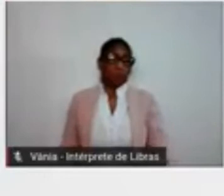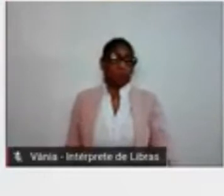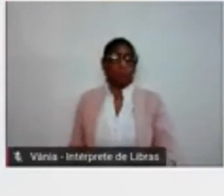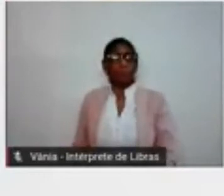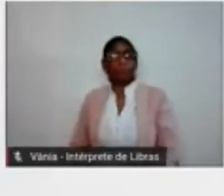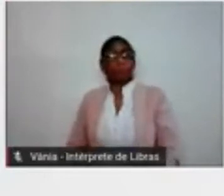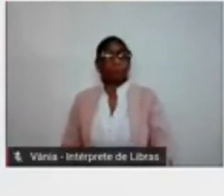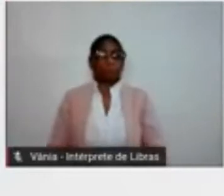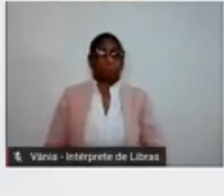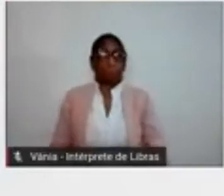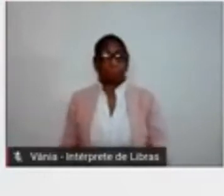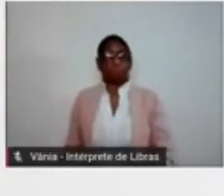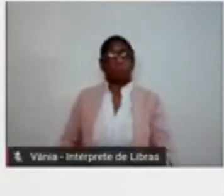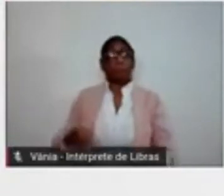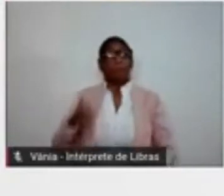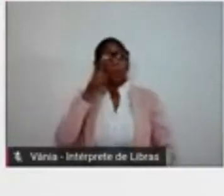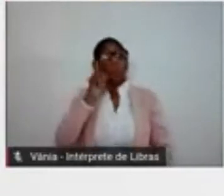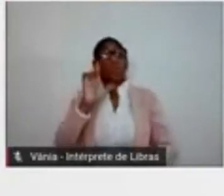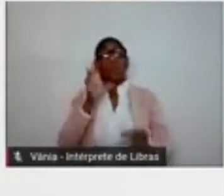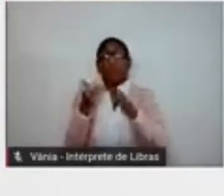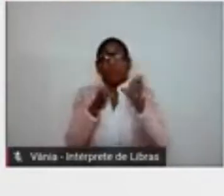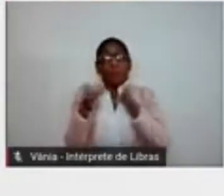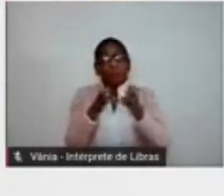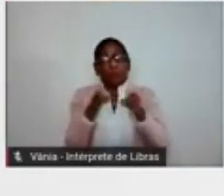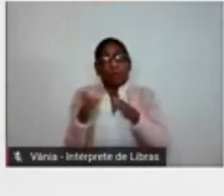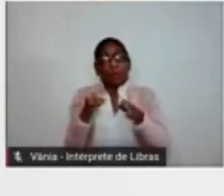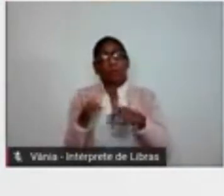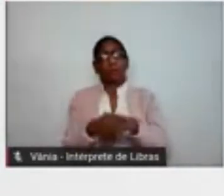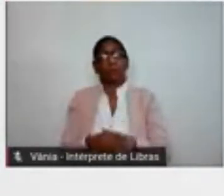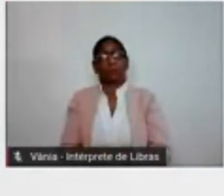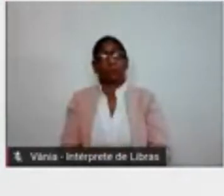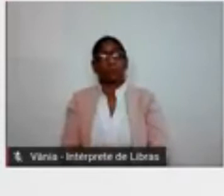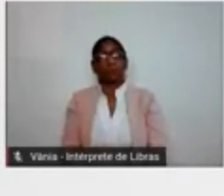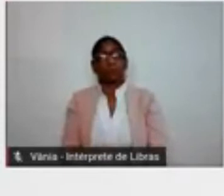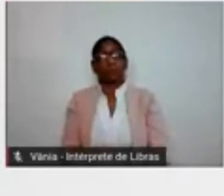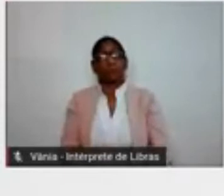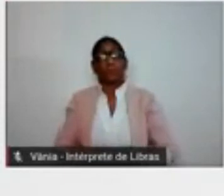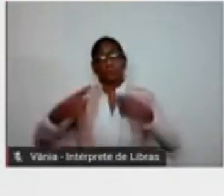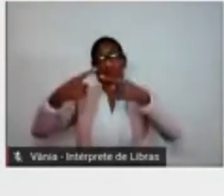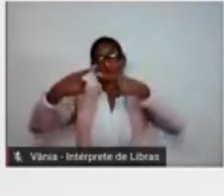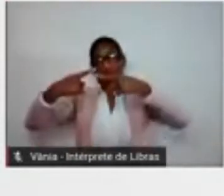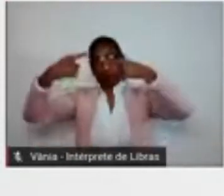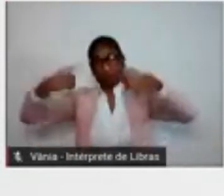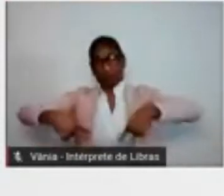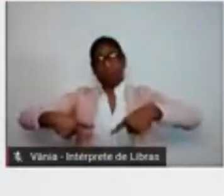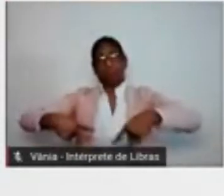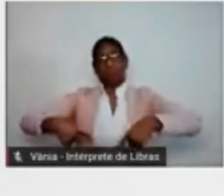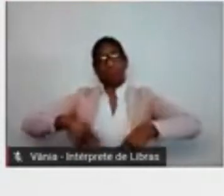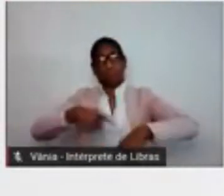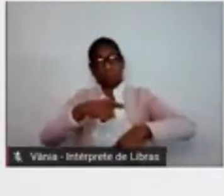que se permita o atendimento aqui a essa competição. Quer agregar alguma coisa,